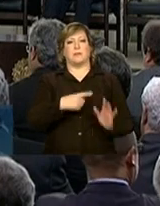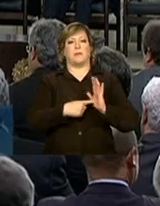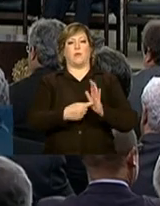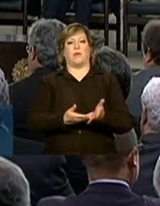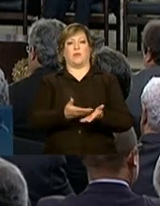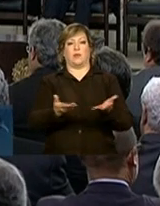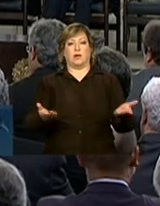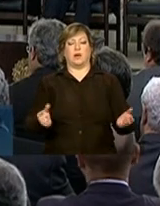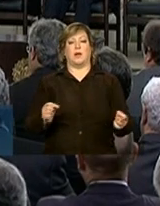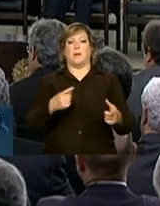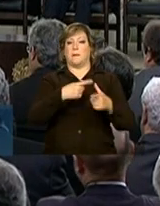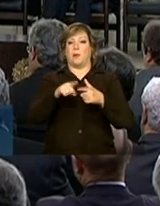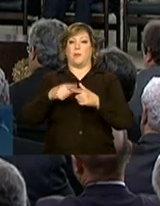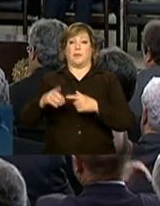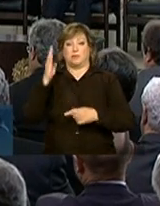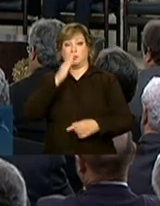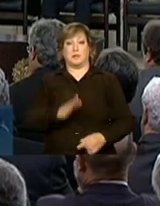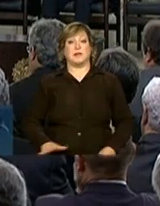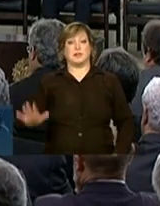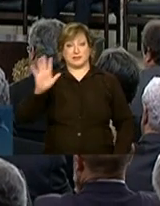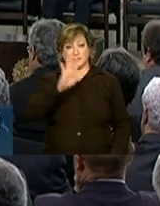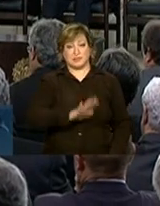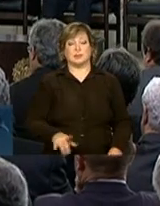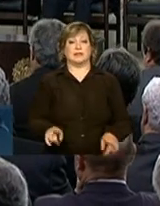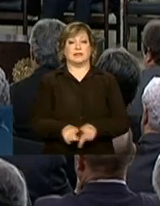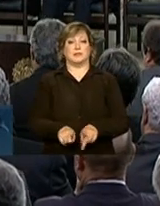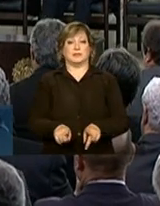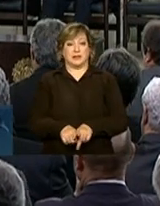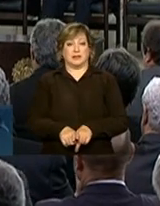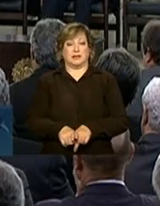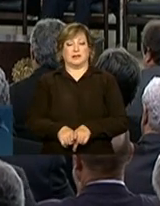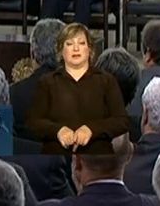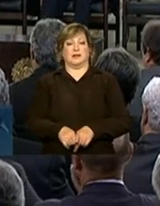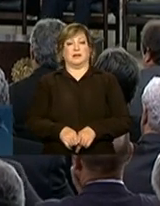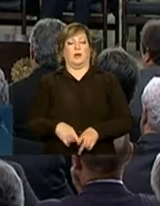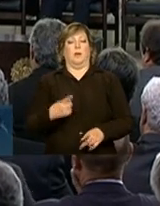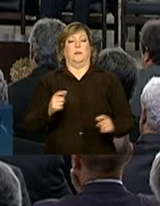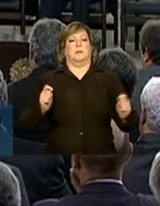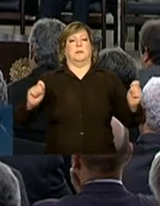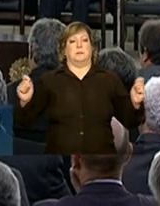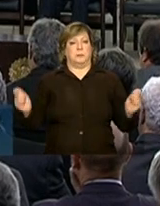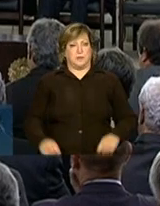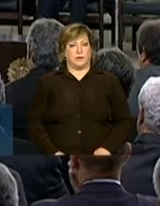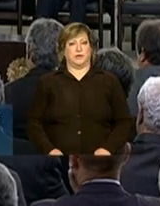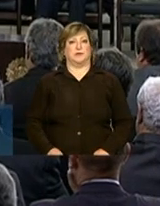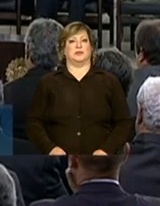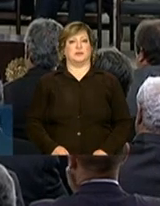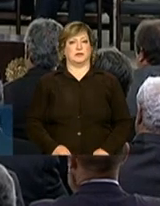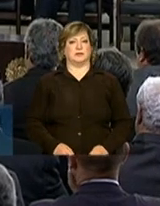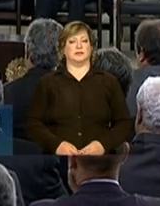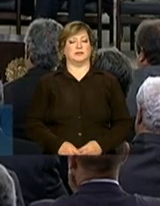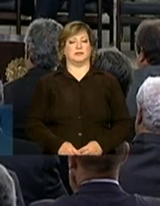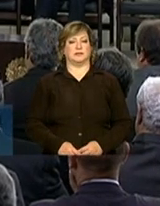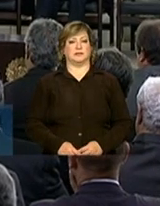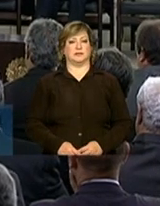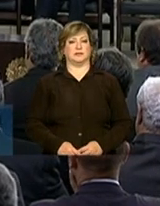grandes problemas nacionais e também uma capacidade